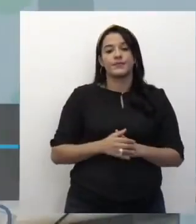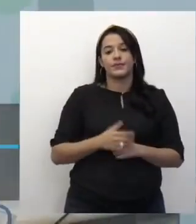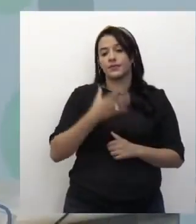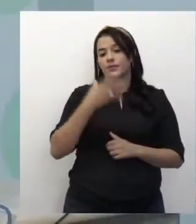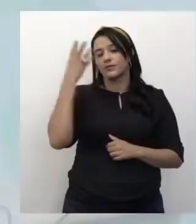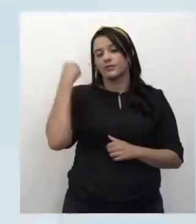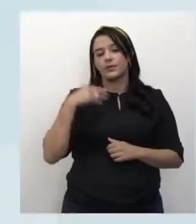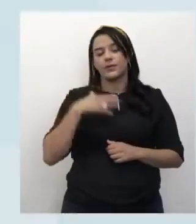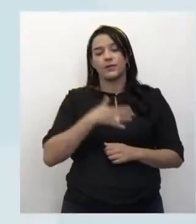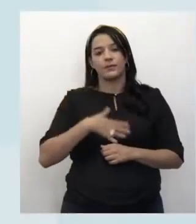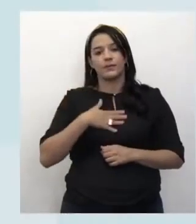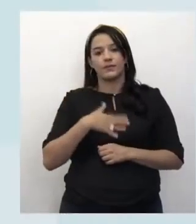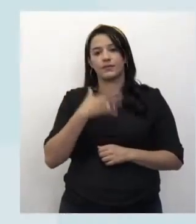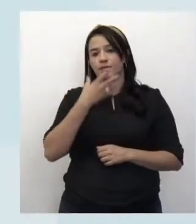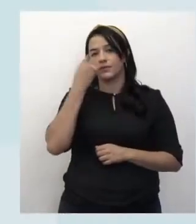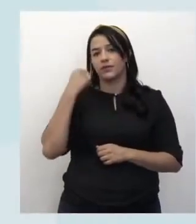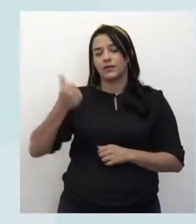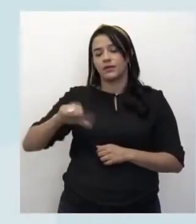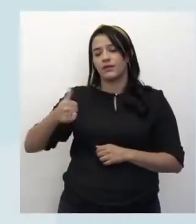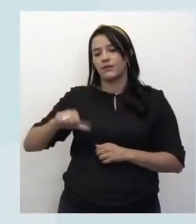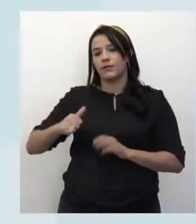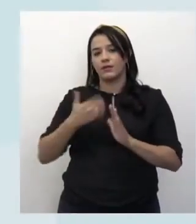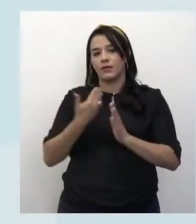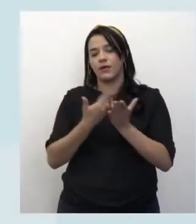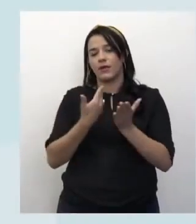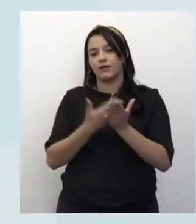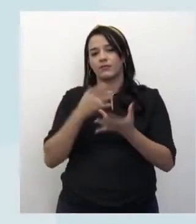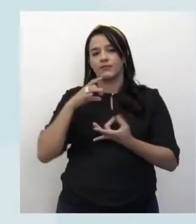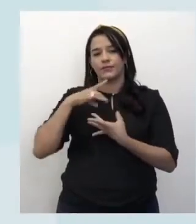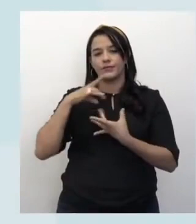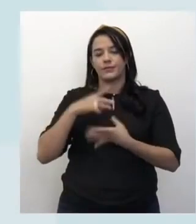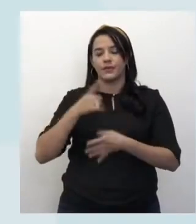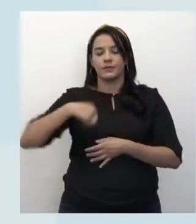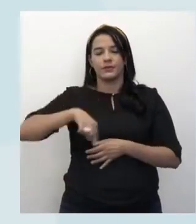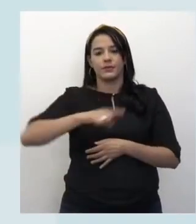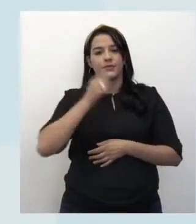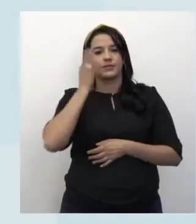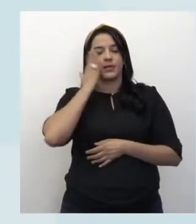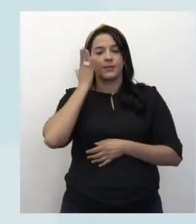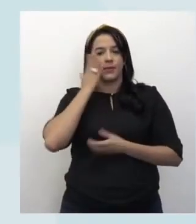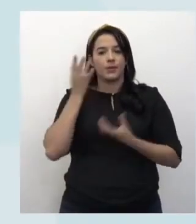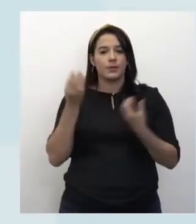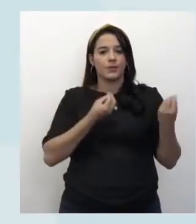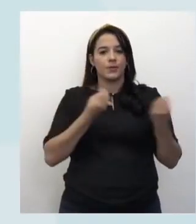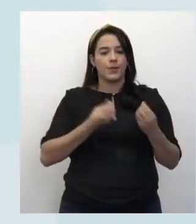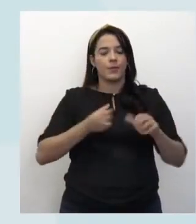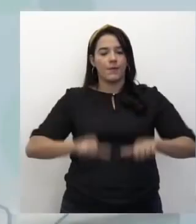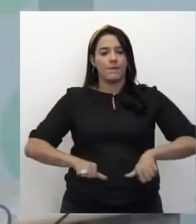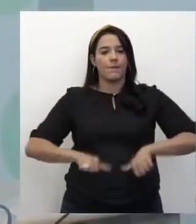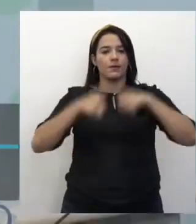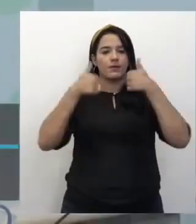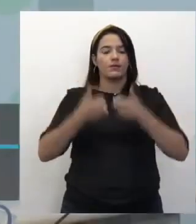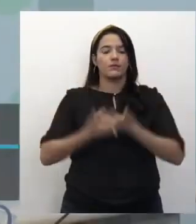prazer estar com vocês aqui, mas nunca esqueçam de avaliar aí nossa aula, dar um feedback para que a gente sempre possa aí estar aperfeiçoando